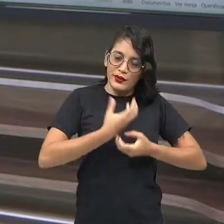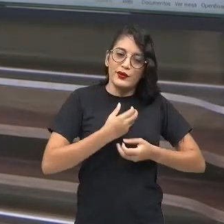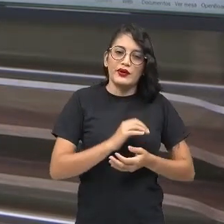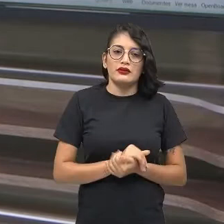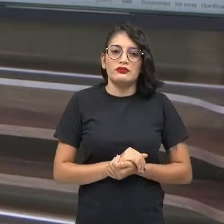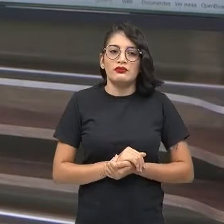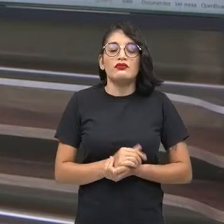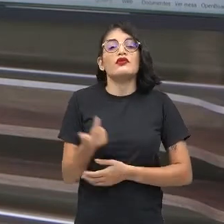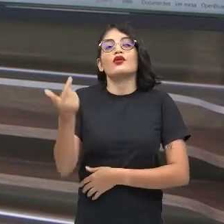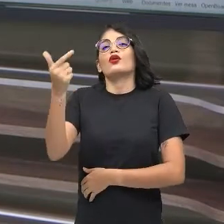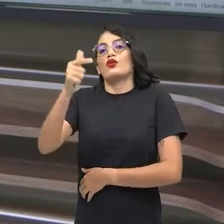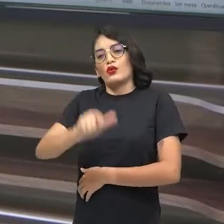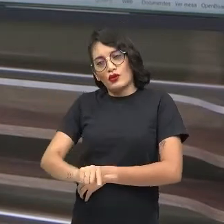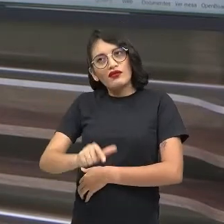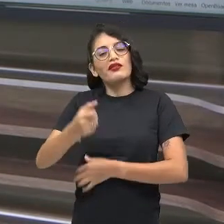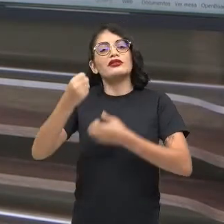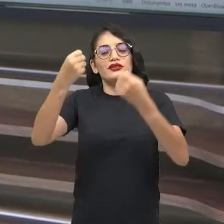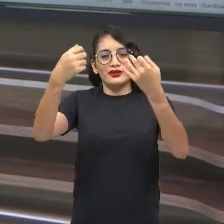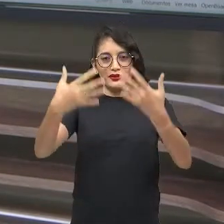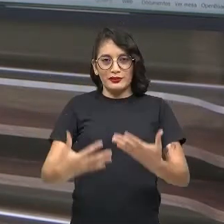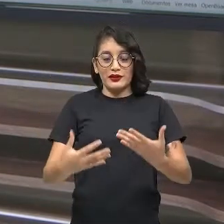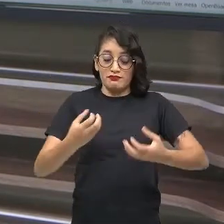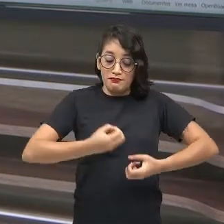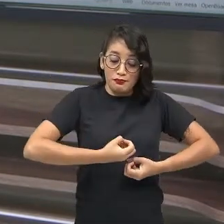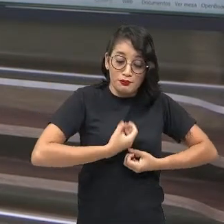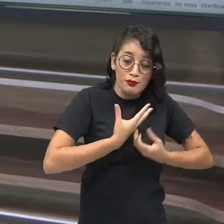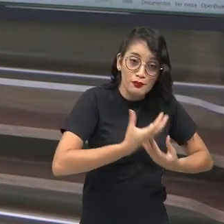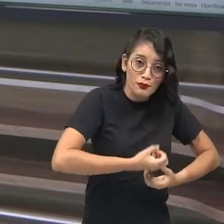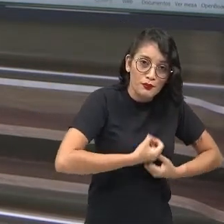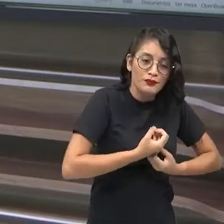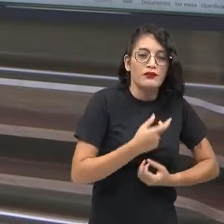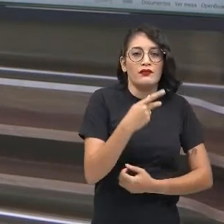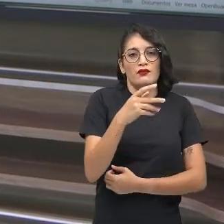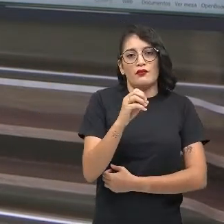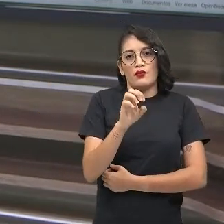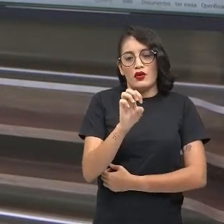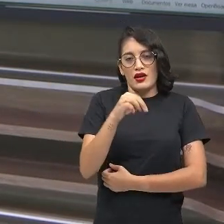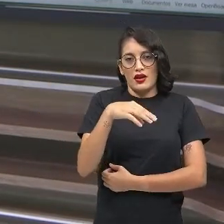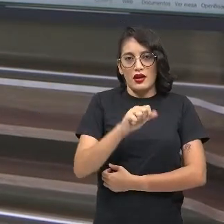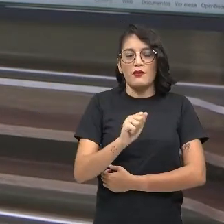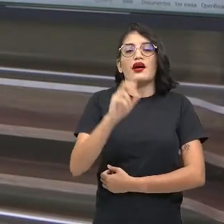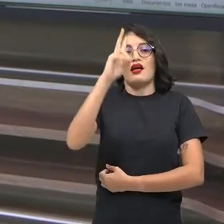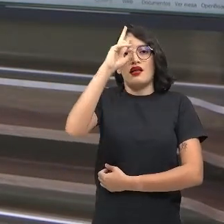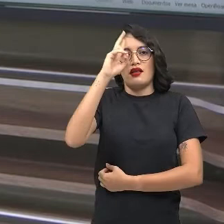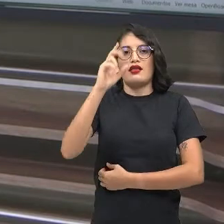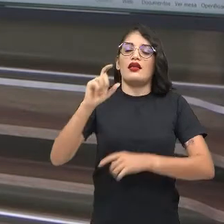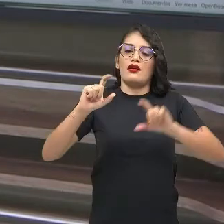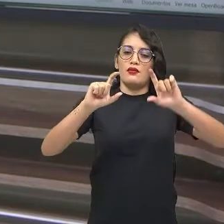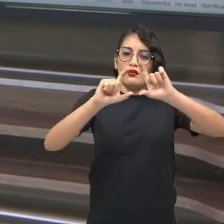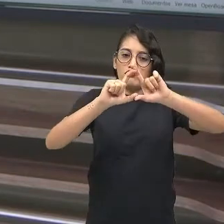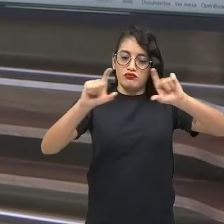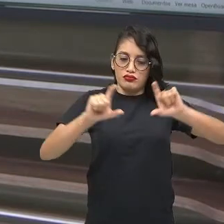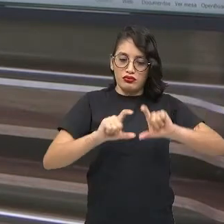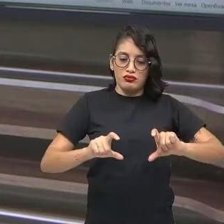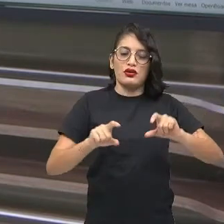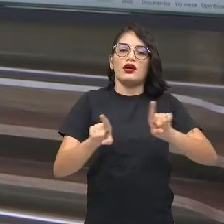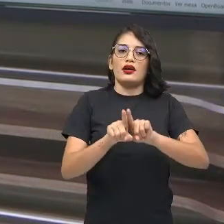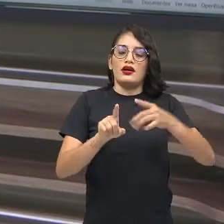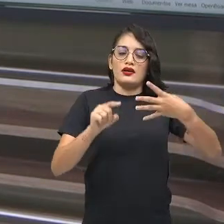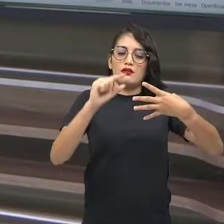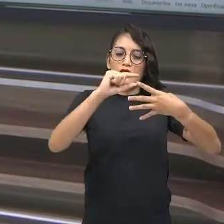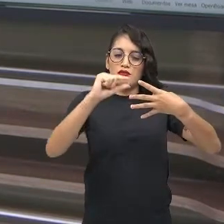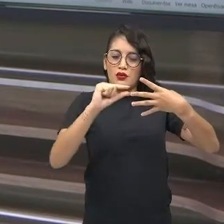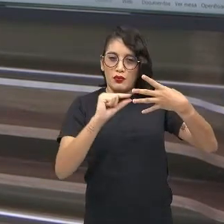para reforçarmos mais ainda, poemas nós lembramos de estrofes, nós nos lembramos de versos,